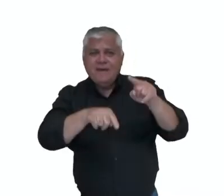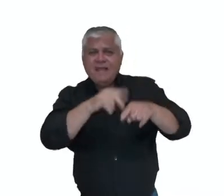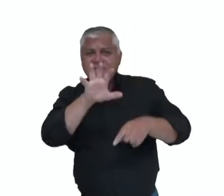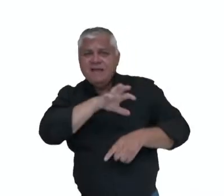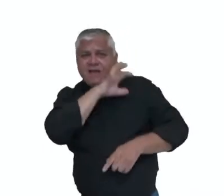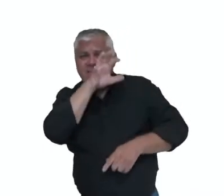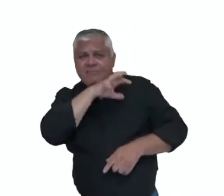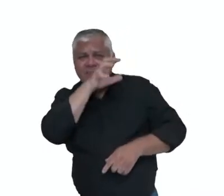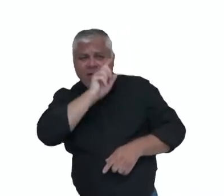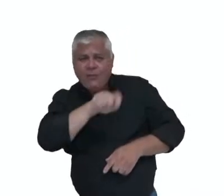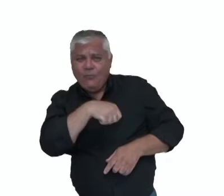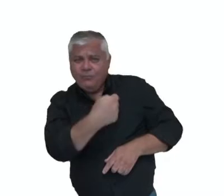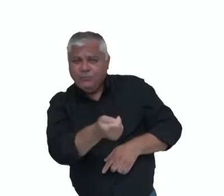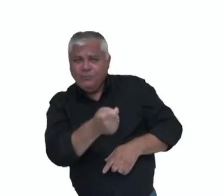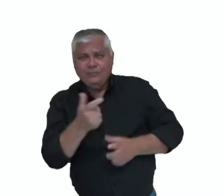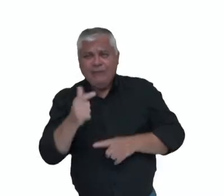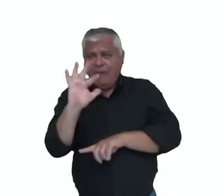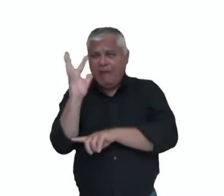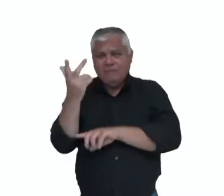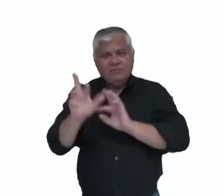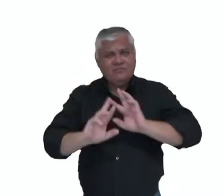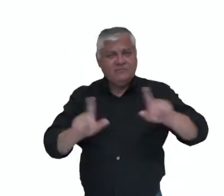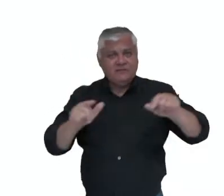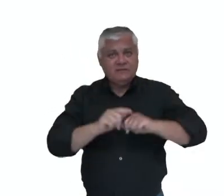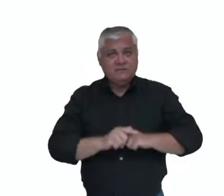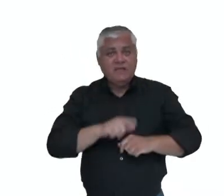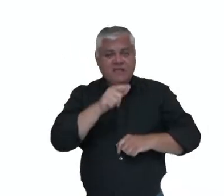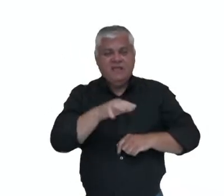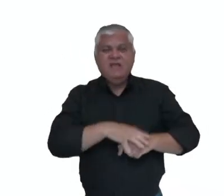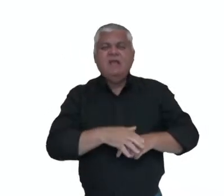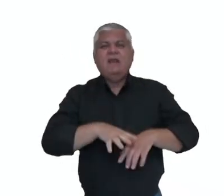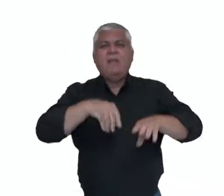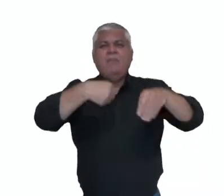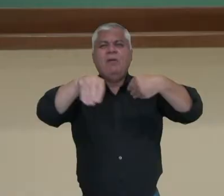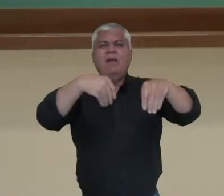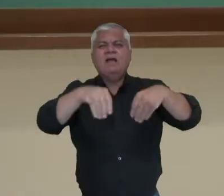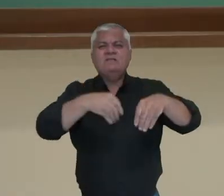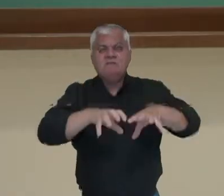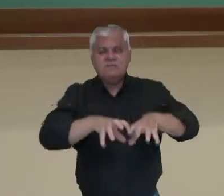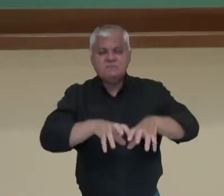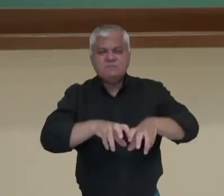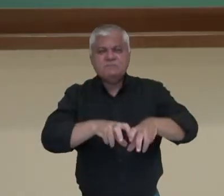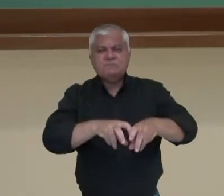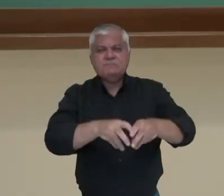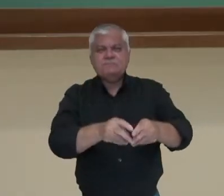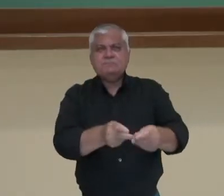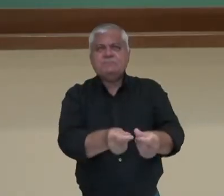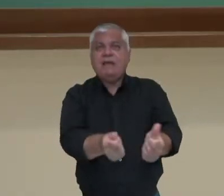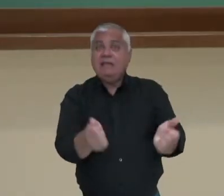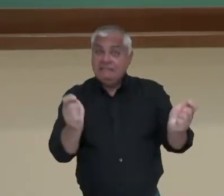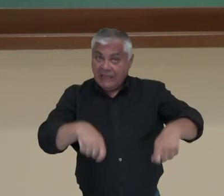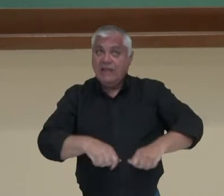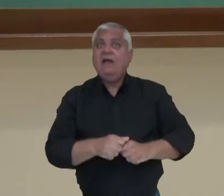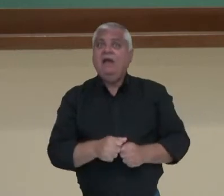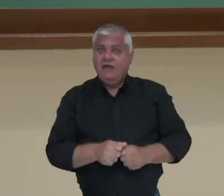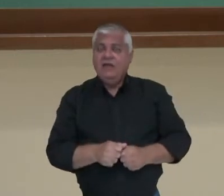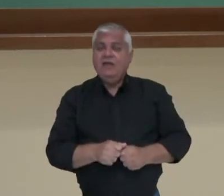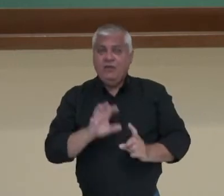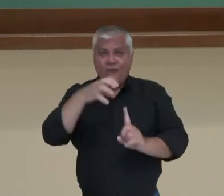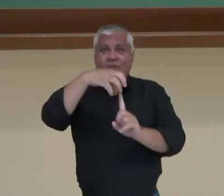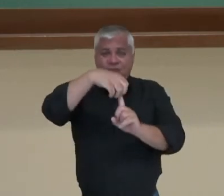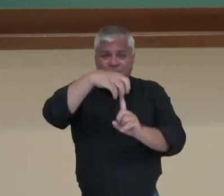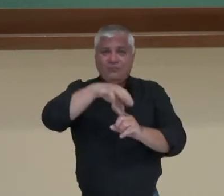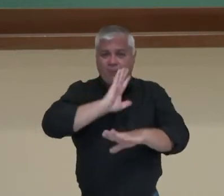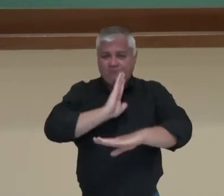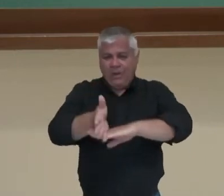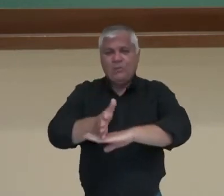plantas? Sabia que os fungos podem degradar plástico mesmo sem oxigênio? Olha só que interessante, né? Lá no início das